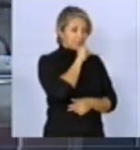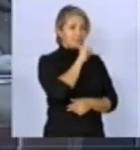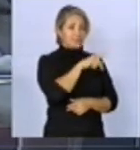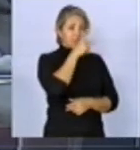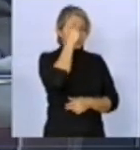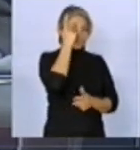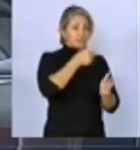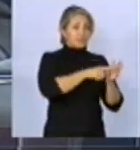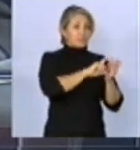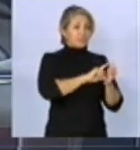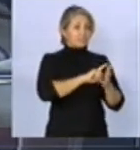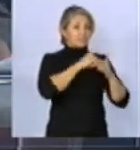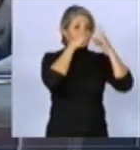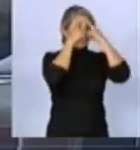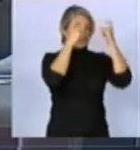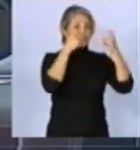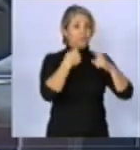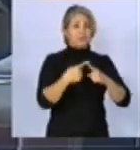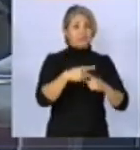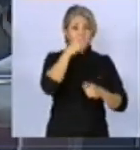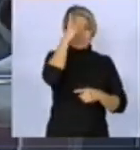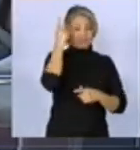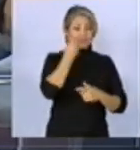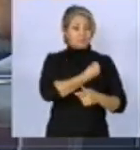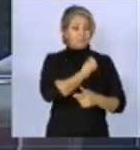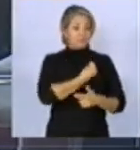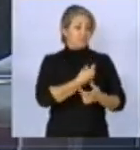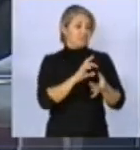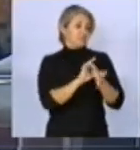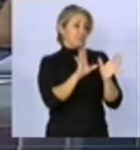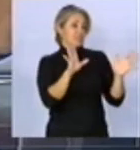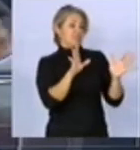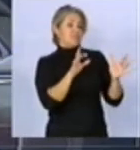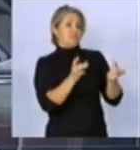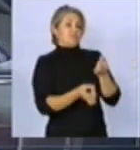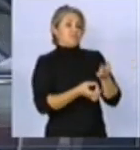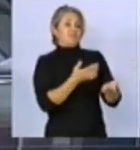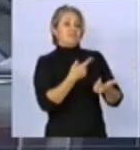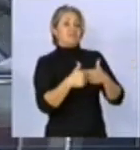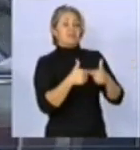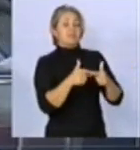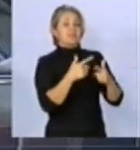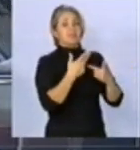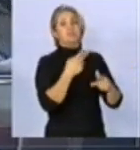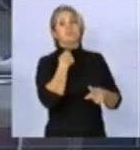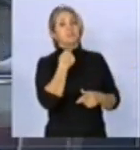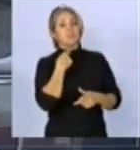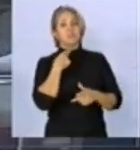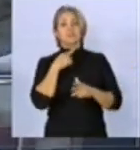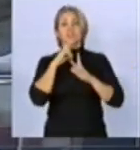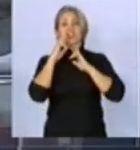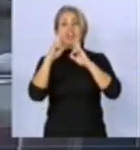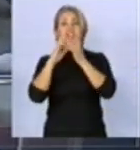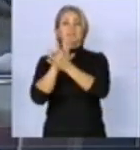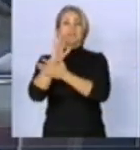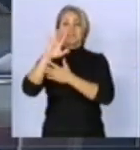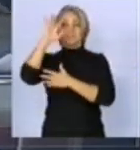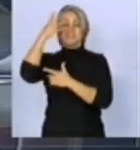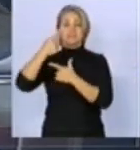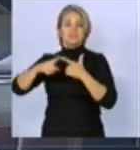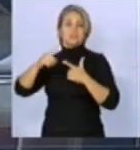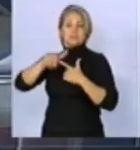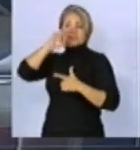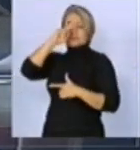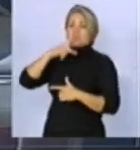antecedente da violência porque o indivíduo que vivem na informalidade ele não tem como recorrer os canais mais para resolver as suas soluções